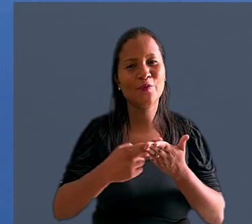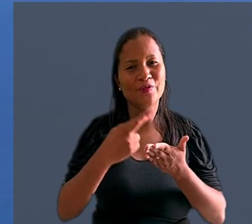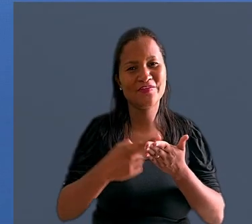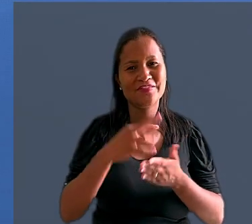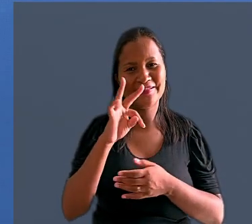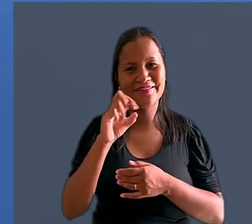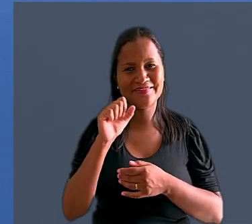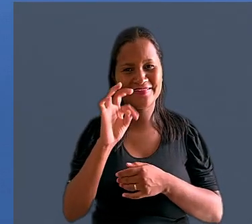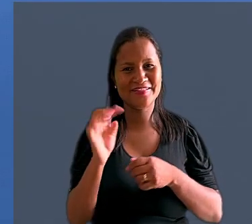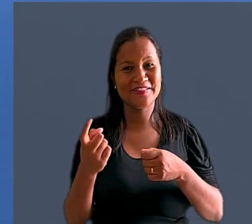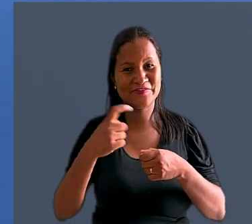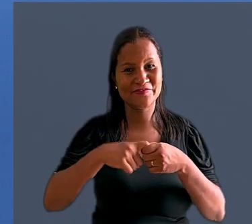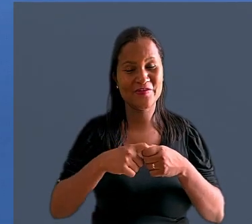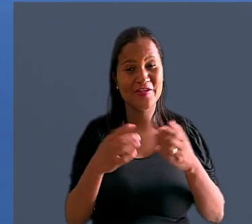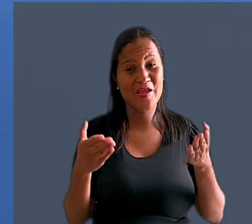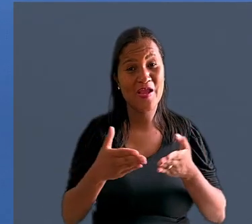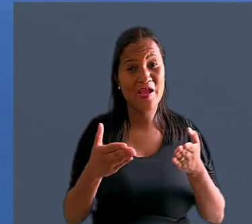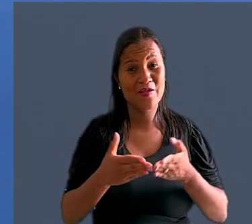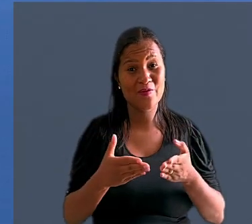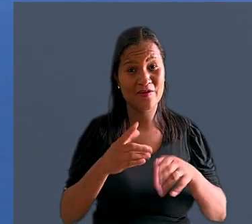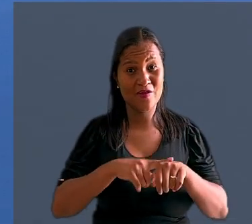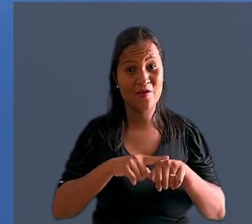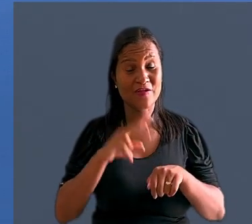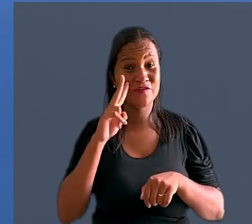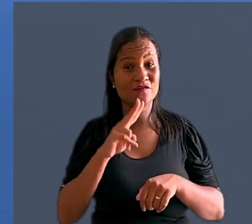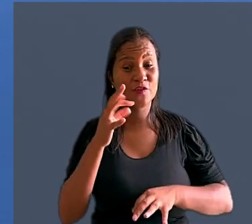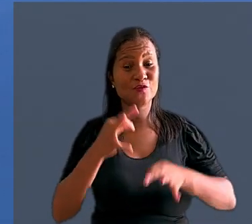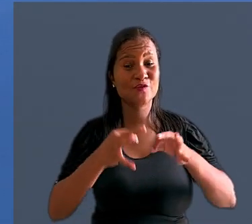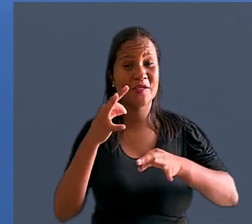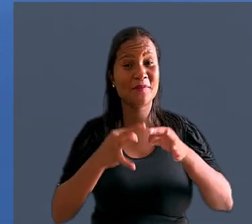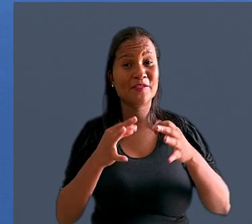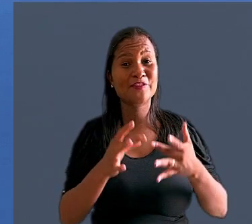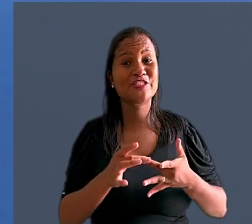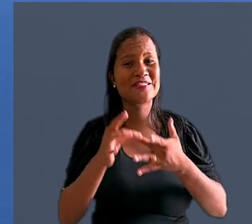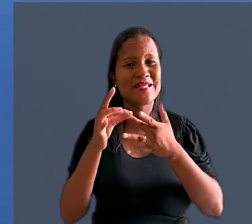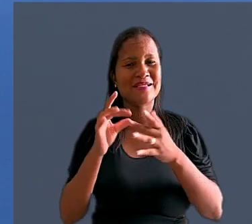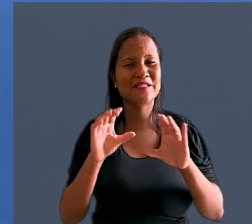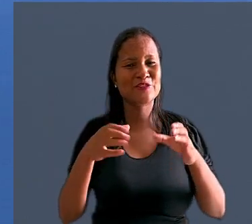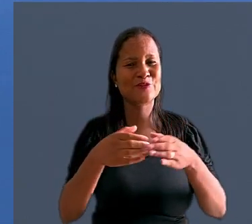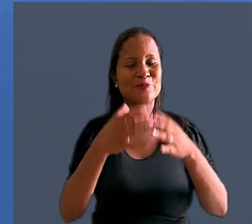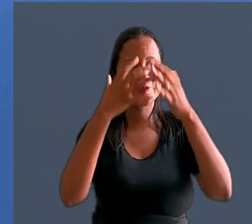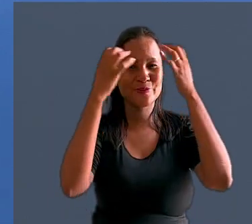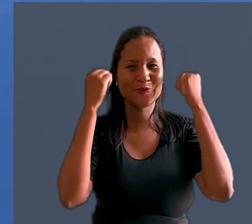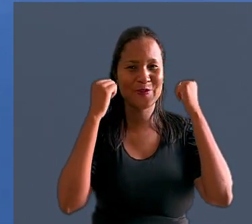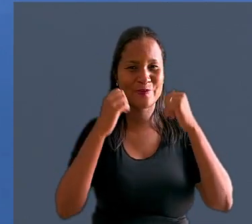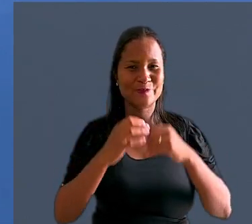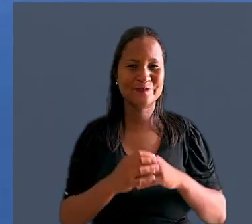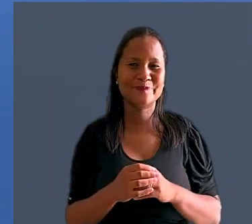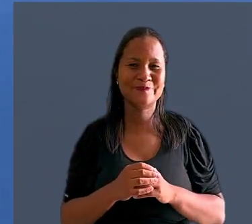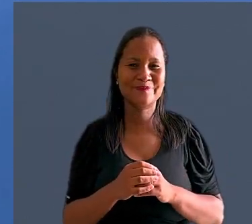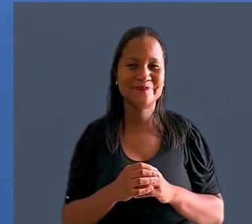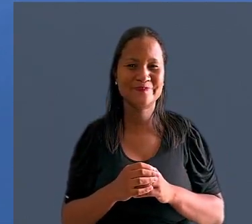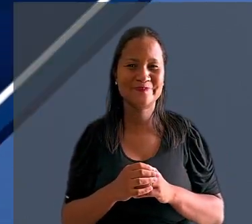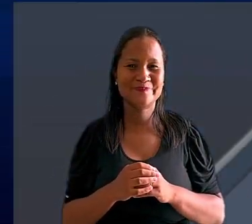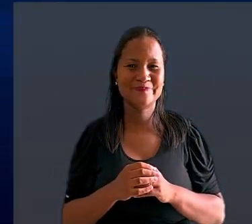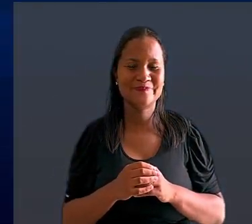O Revista TST está de volta, chegou a hora de conferir os julgamentos de destaque das turmas do tribunal.